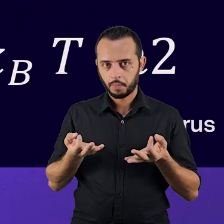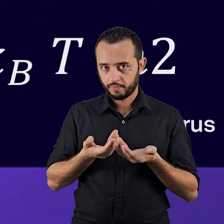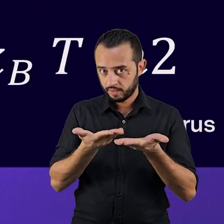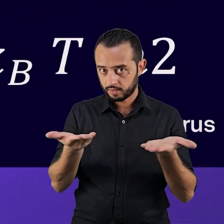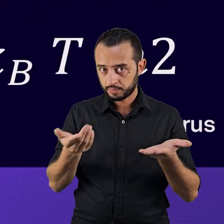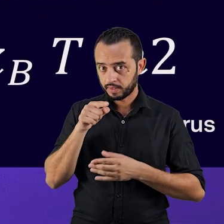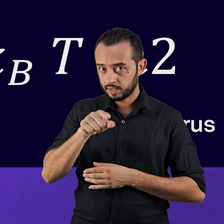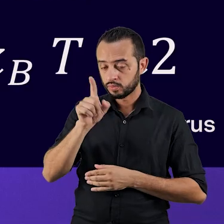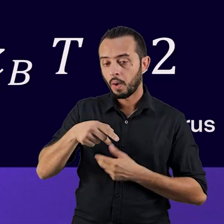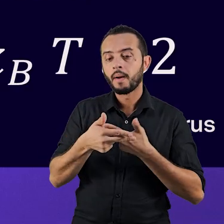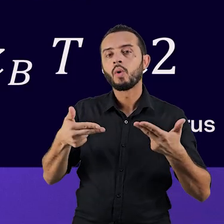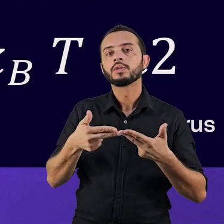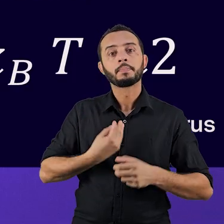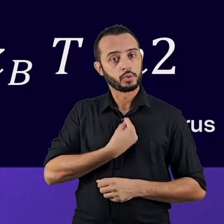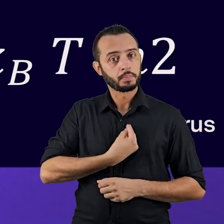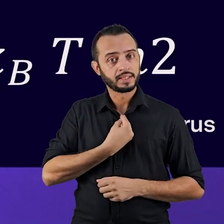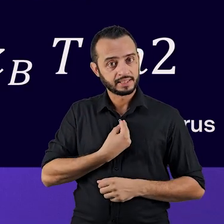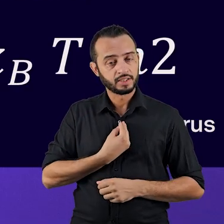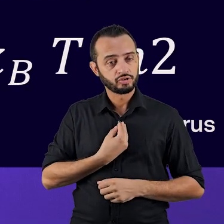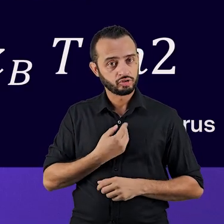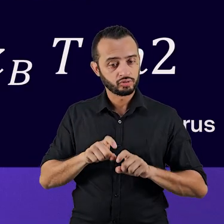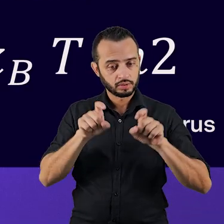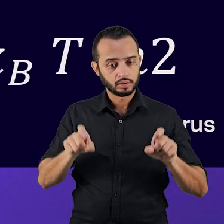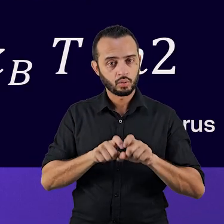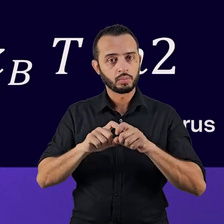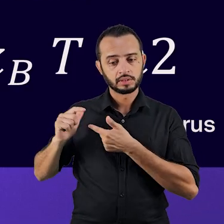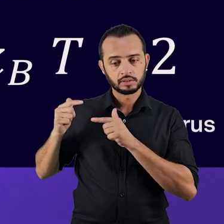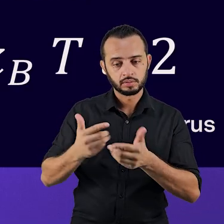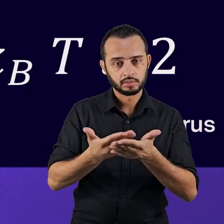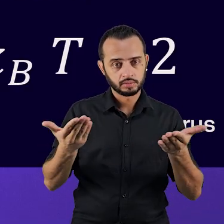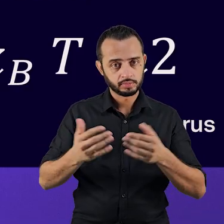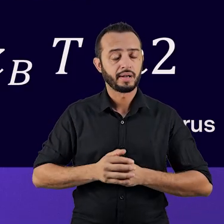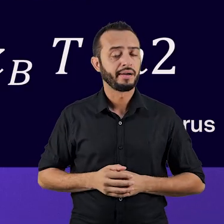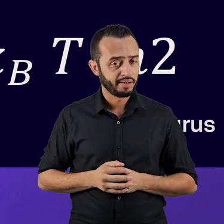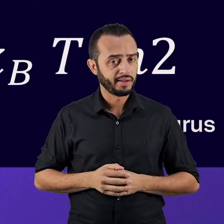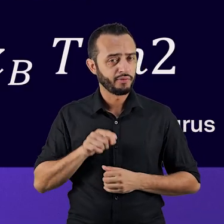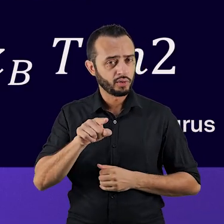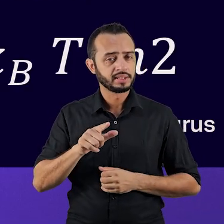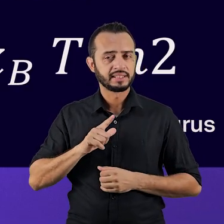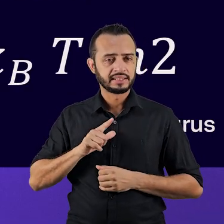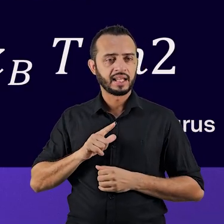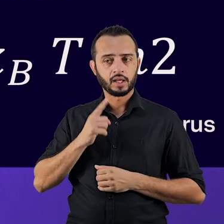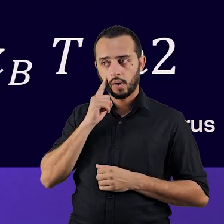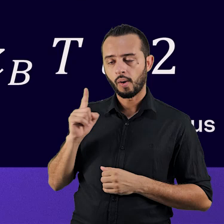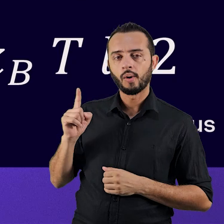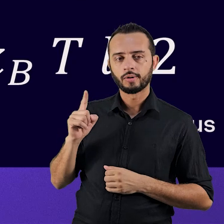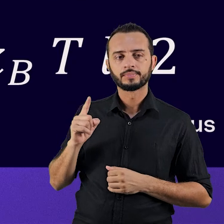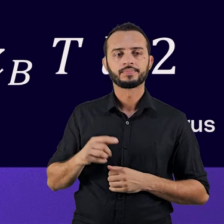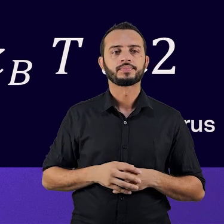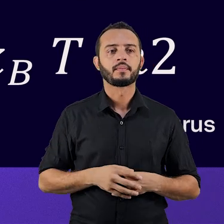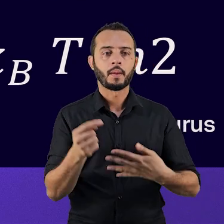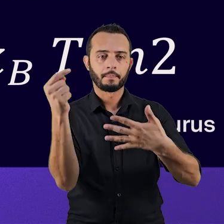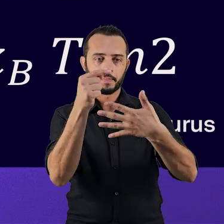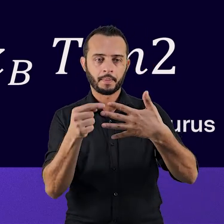perfeito? Isso é uma coisa muito presente na computação clássica, porque, por exemplo, na computação clássica, você tem a porta NAND. Essa porta